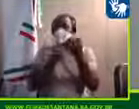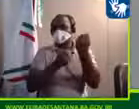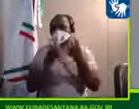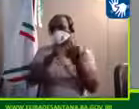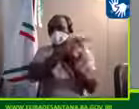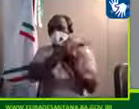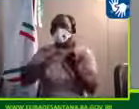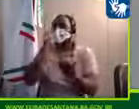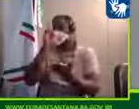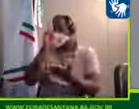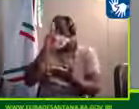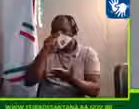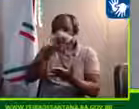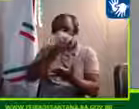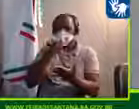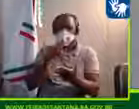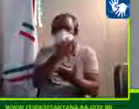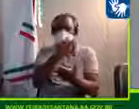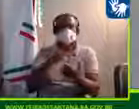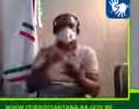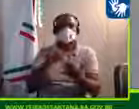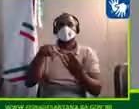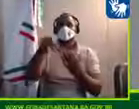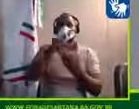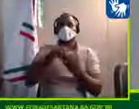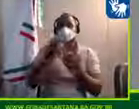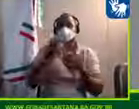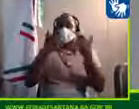a tabela completa. Ok?